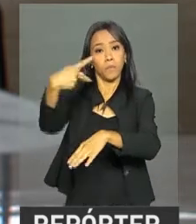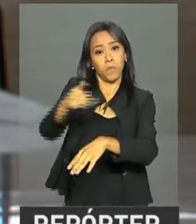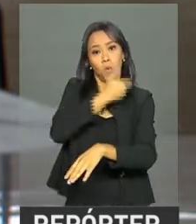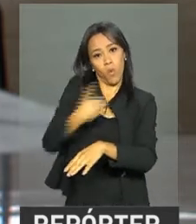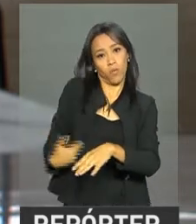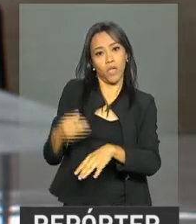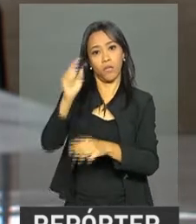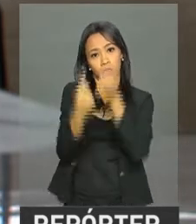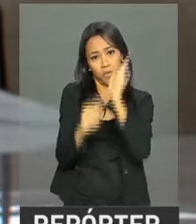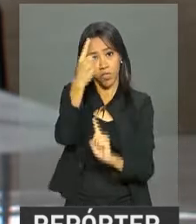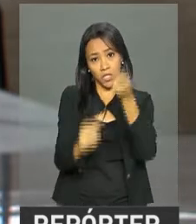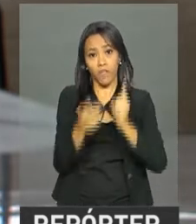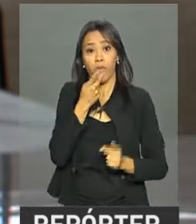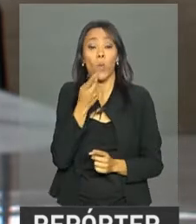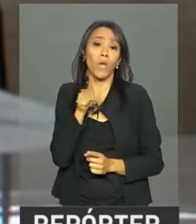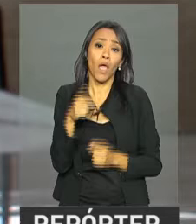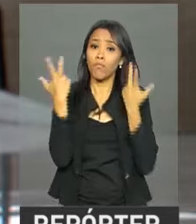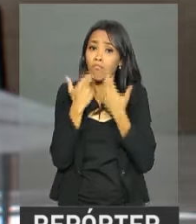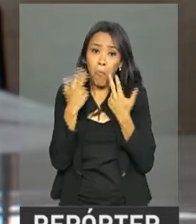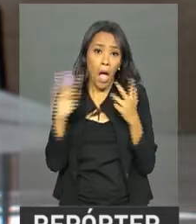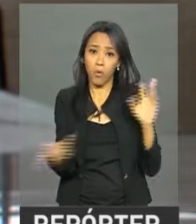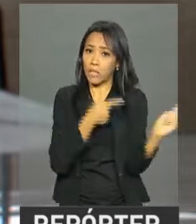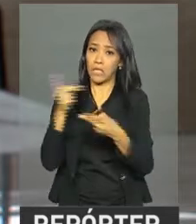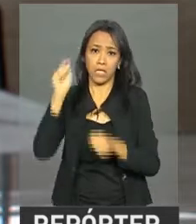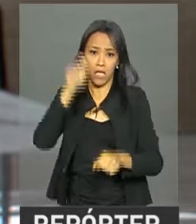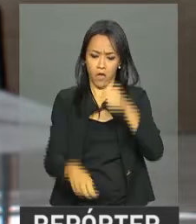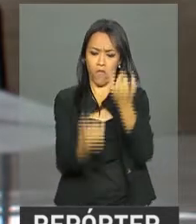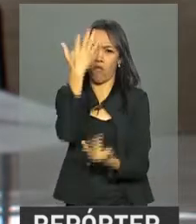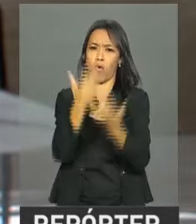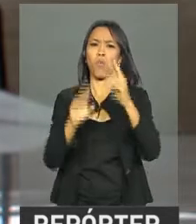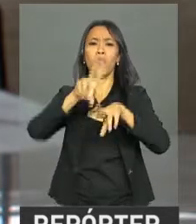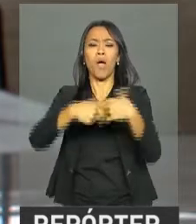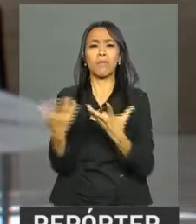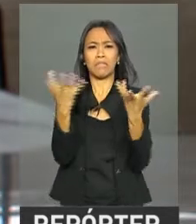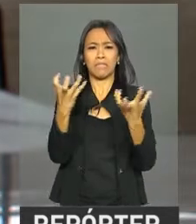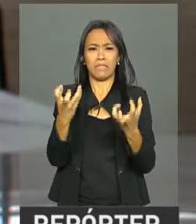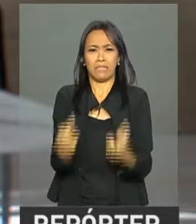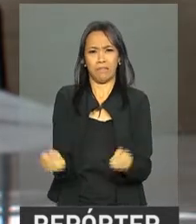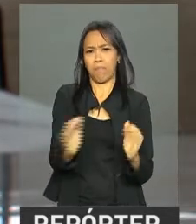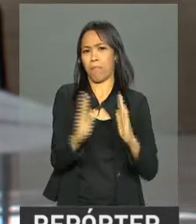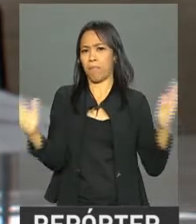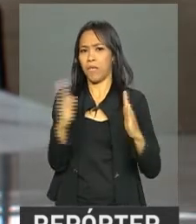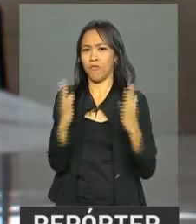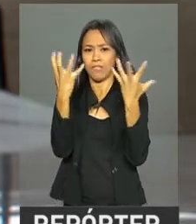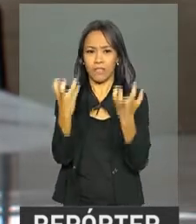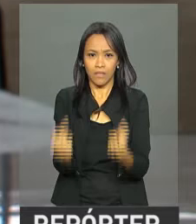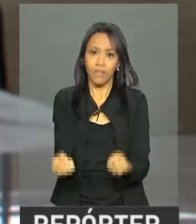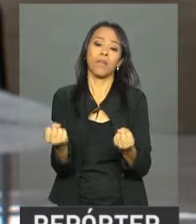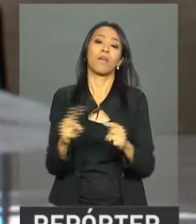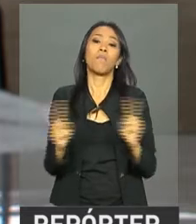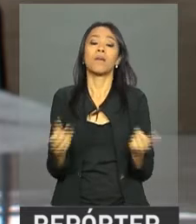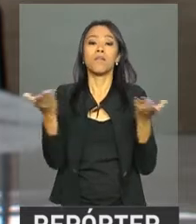incêndios são comuns nessas duas regiões durante o período de estiagem. Mas agora, em janeiro